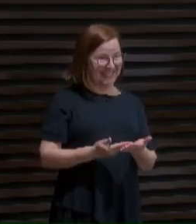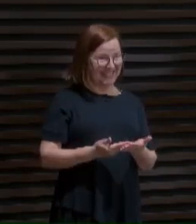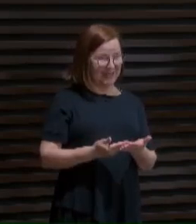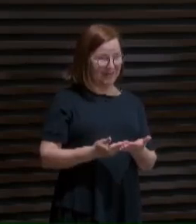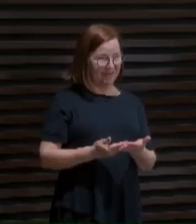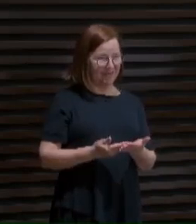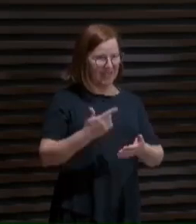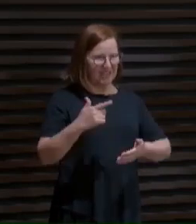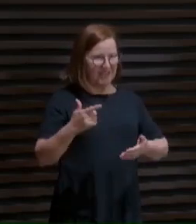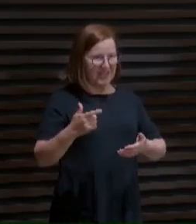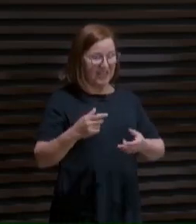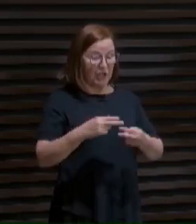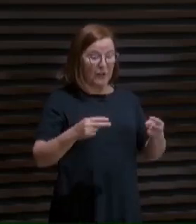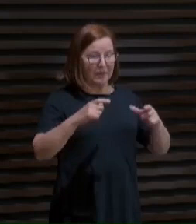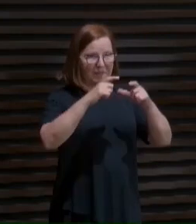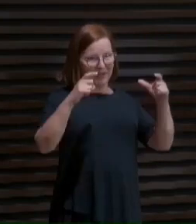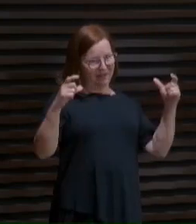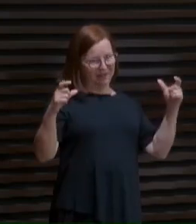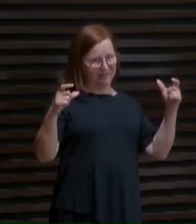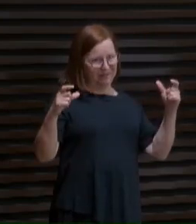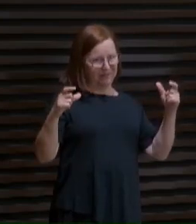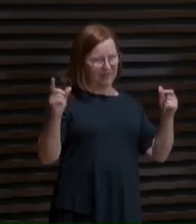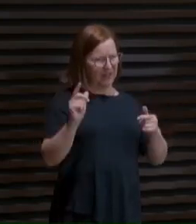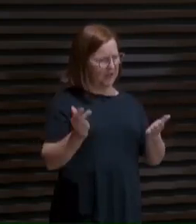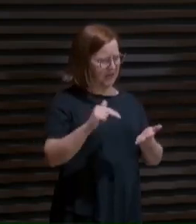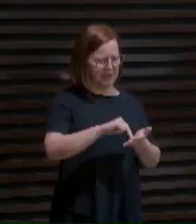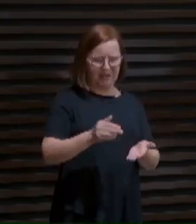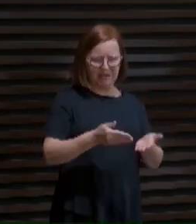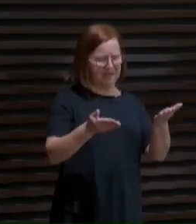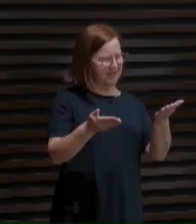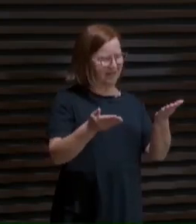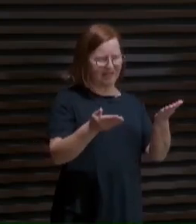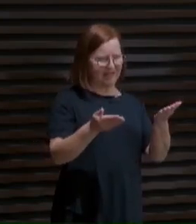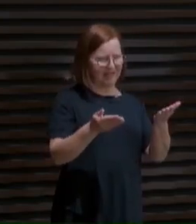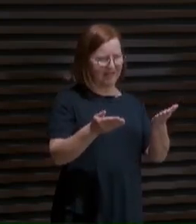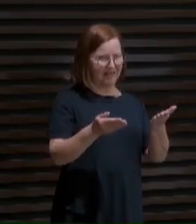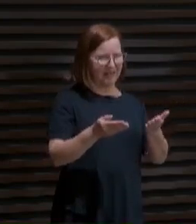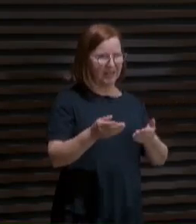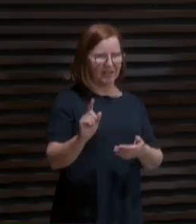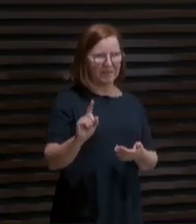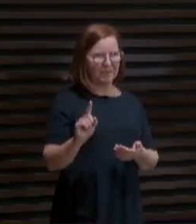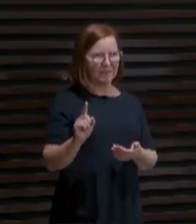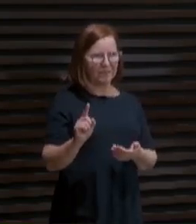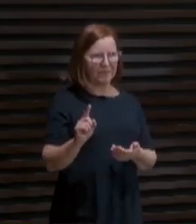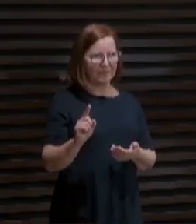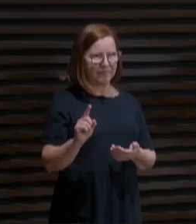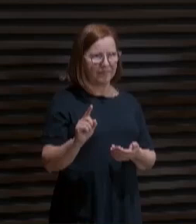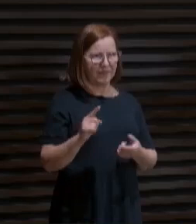Não existe coisa maior. Não é ressuscitar defunto, não é